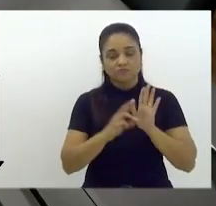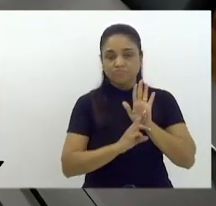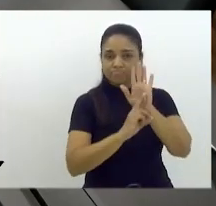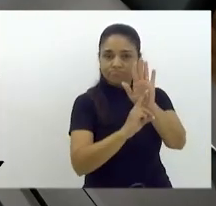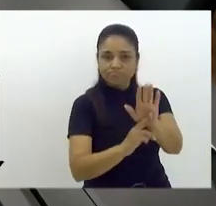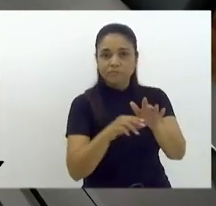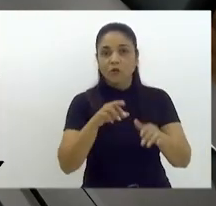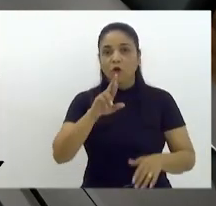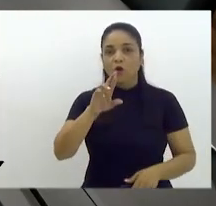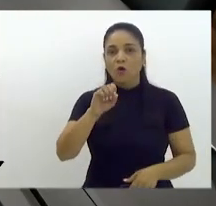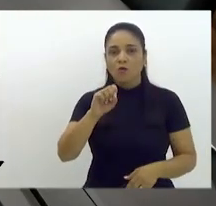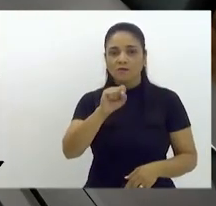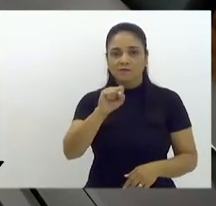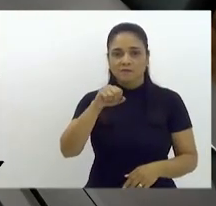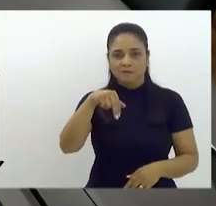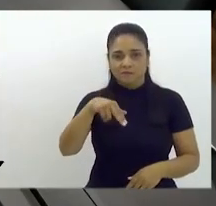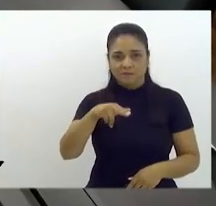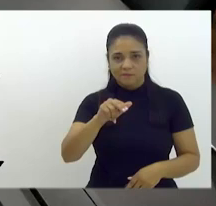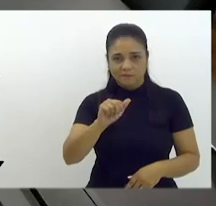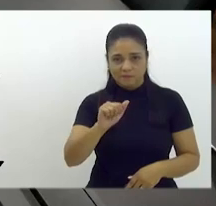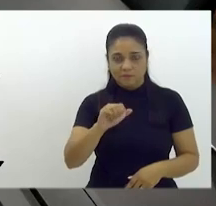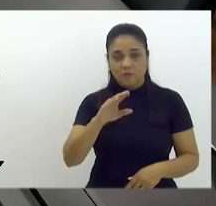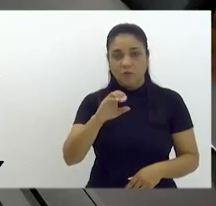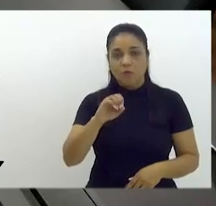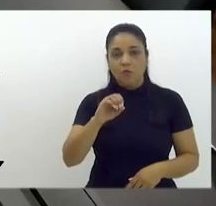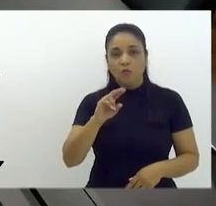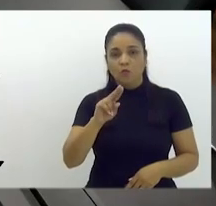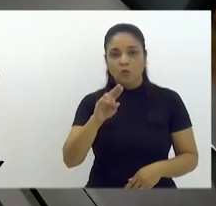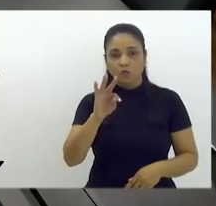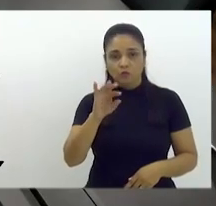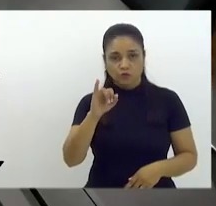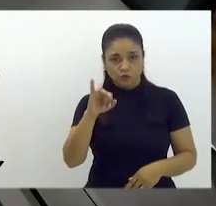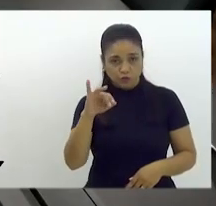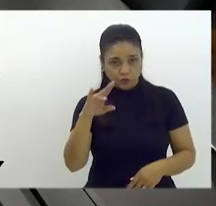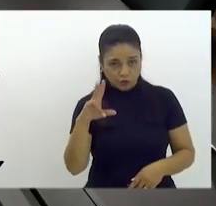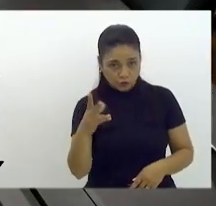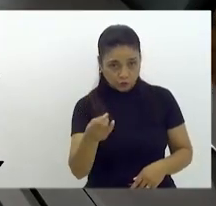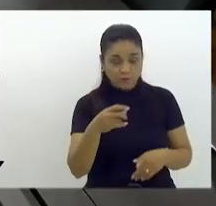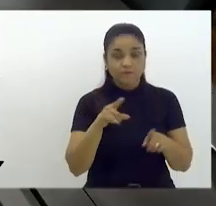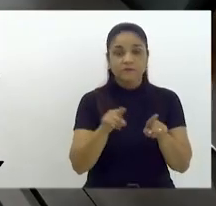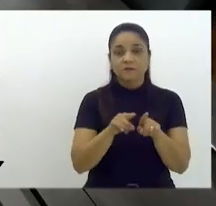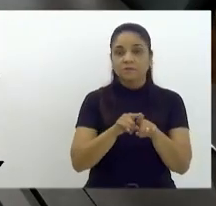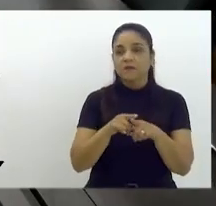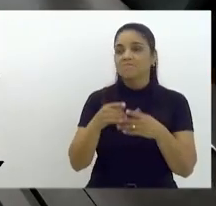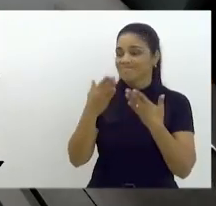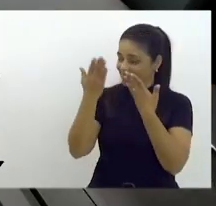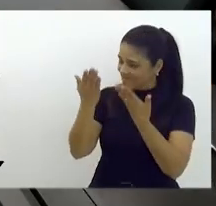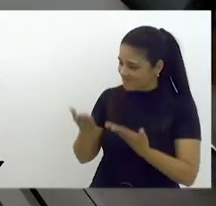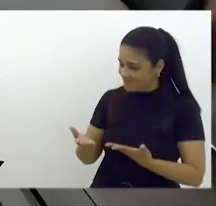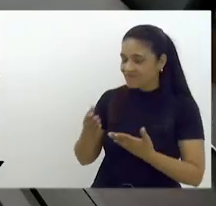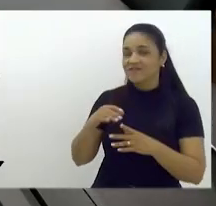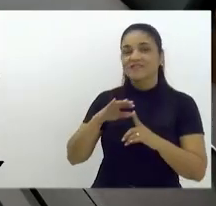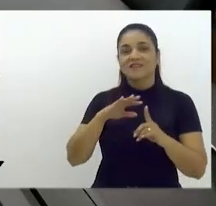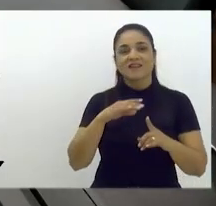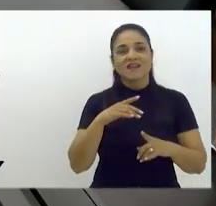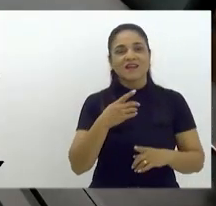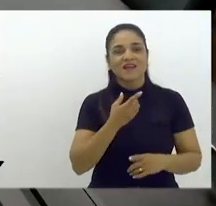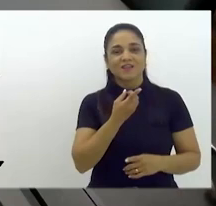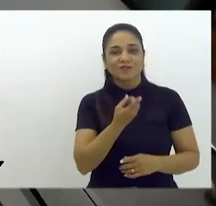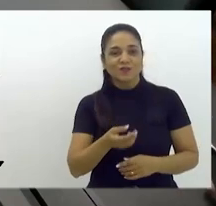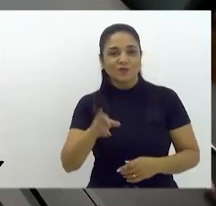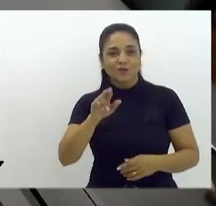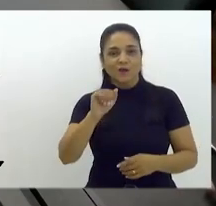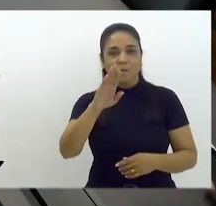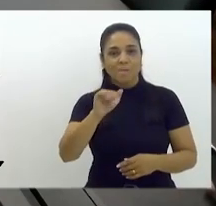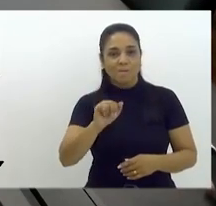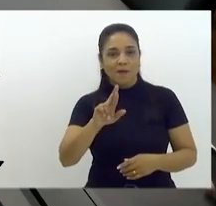é Rosana Coutinho né e saudar aqui a doutora Bárbara lomba né nossa querida